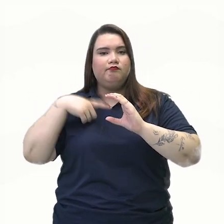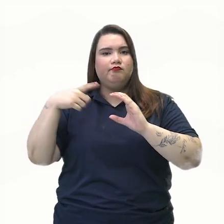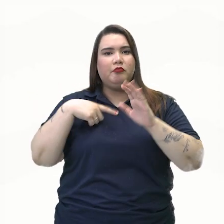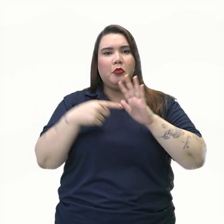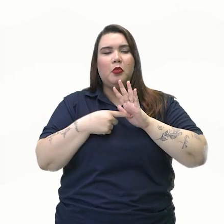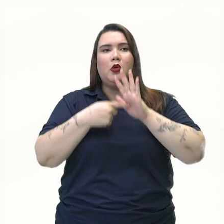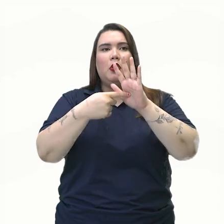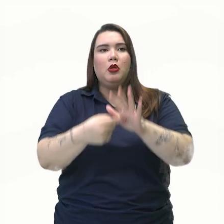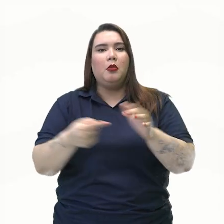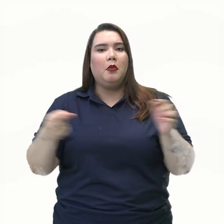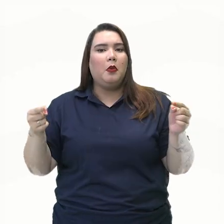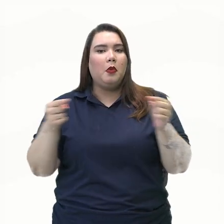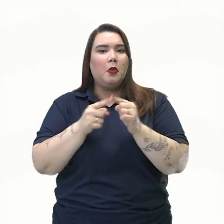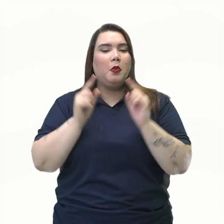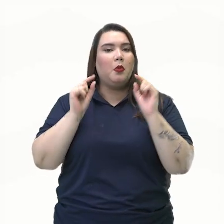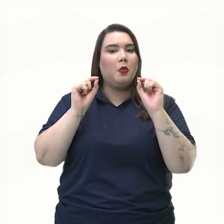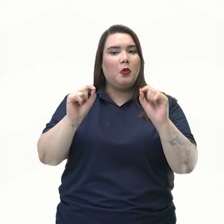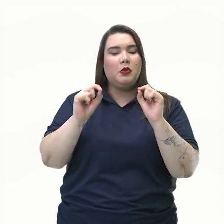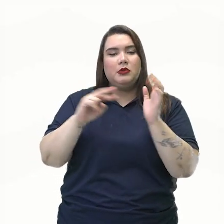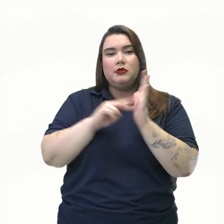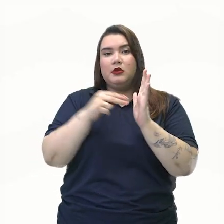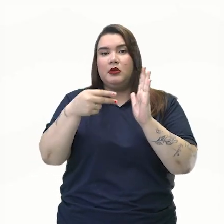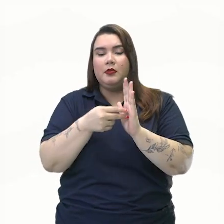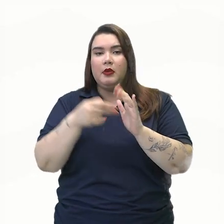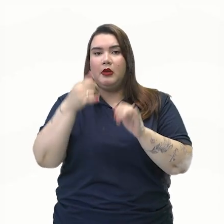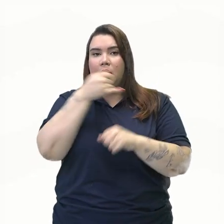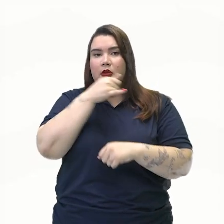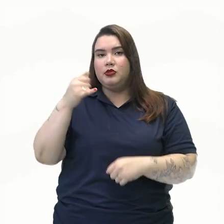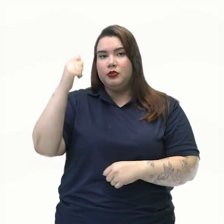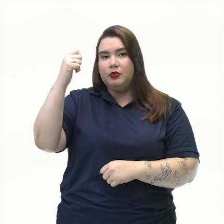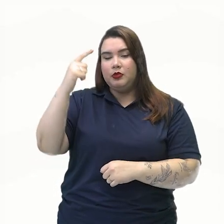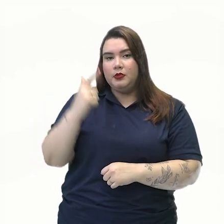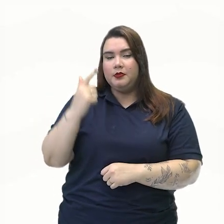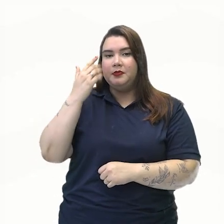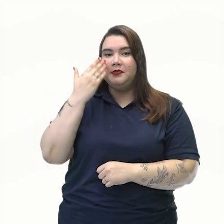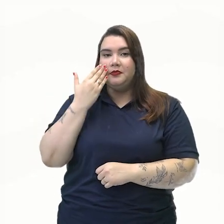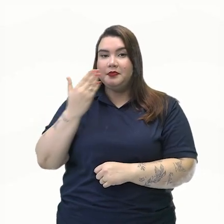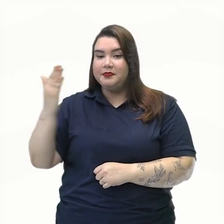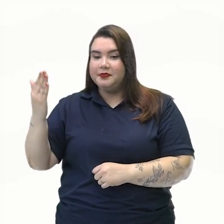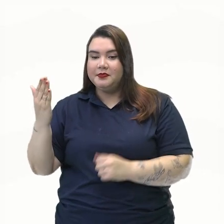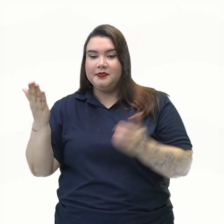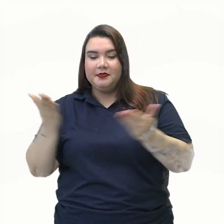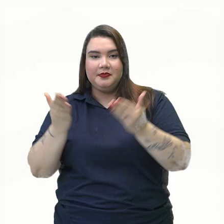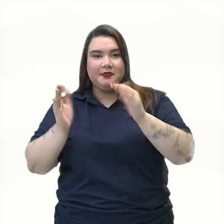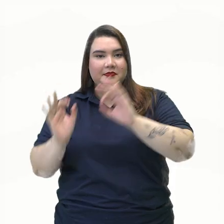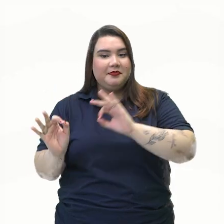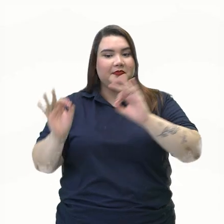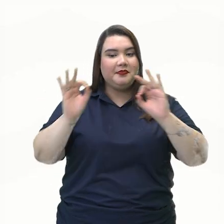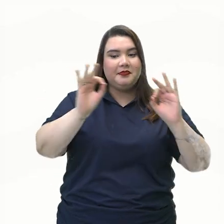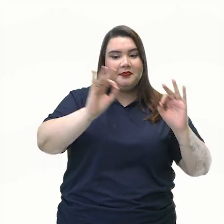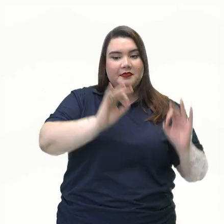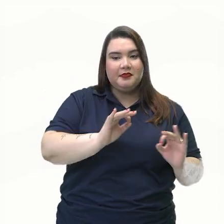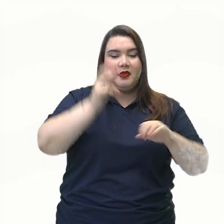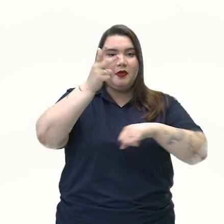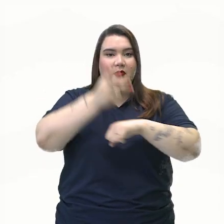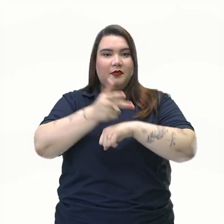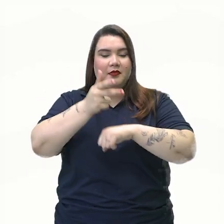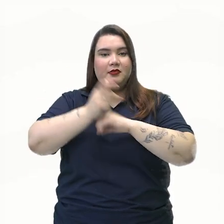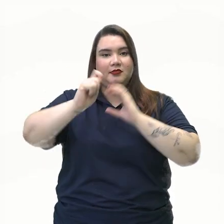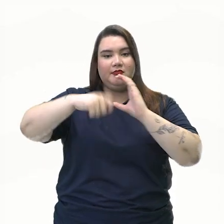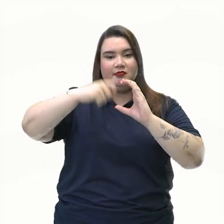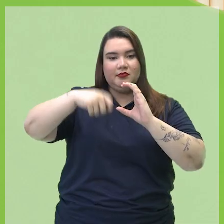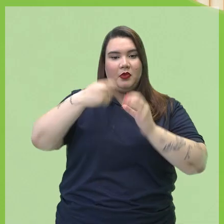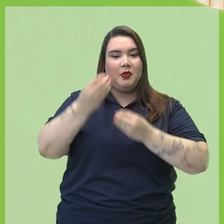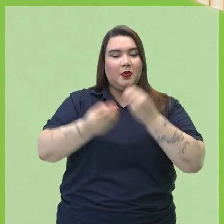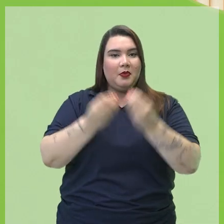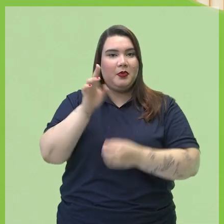que reflete muito bem o que é a energia solar. Vamos assistir a energia